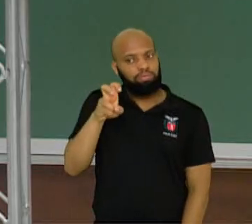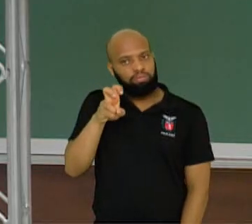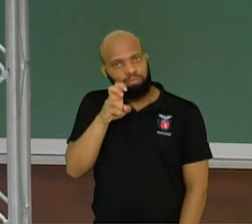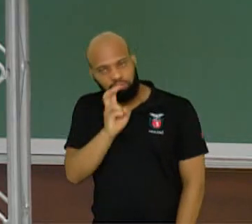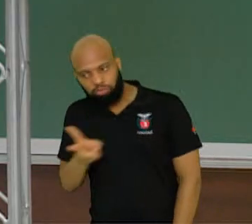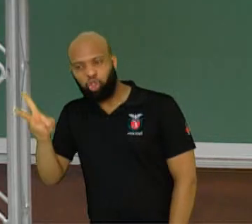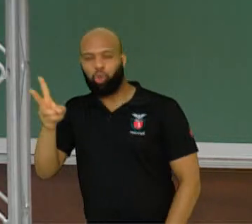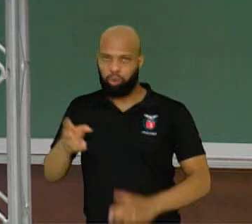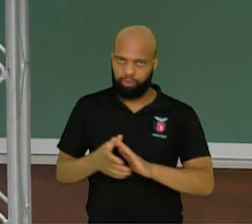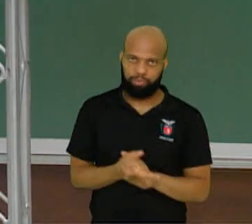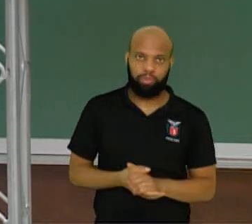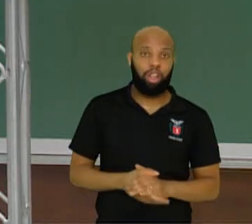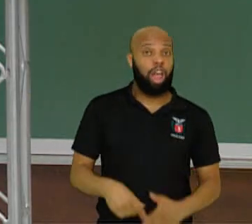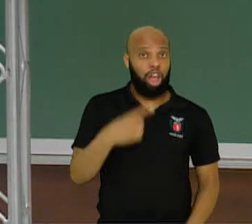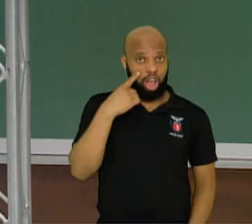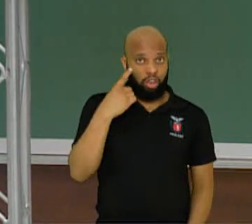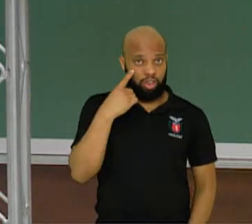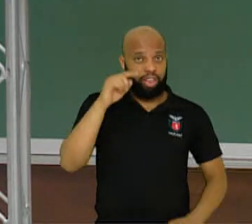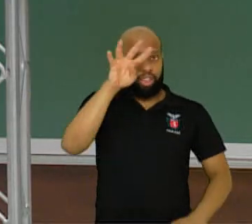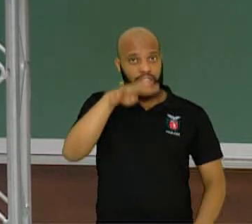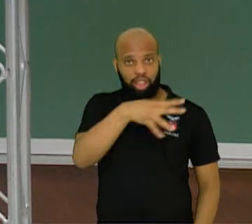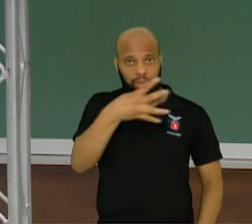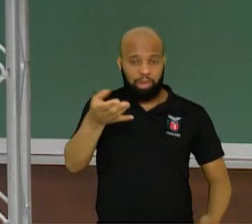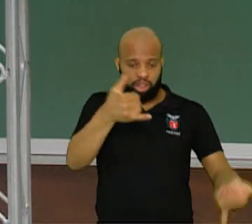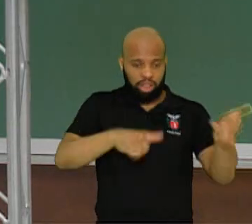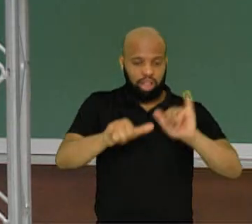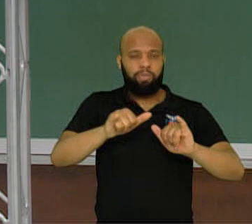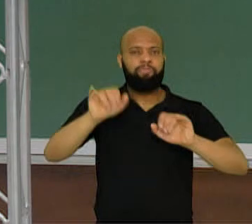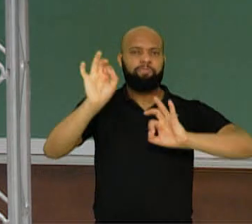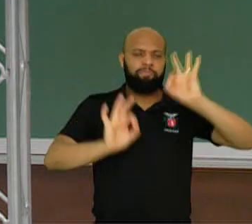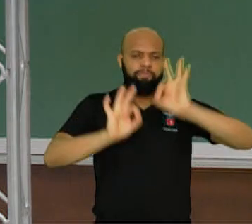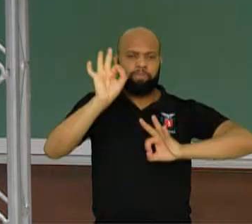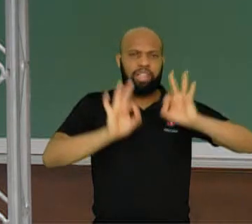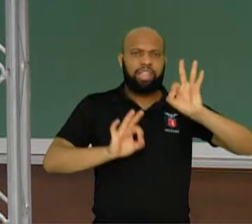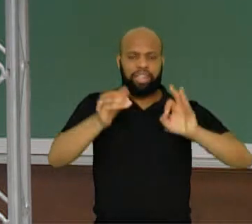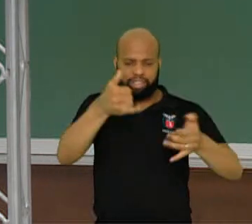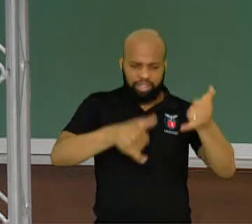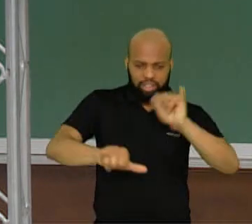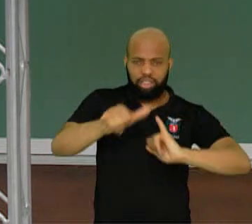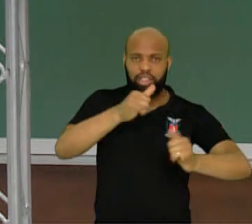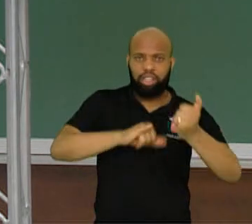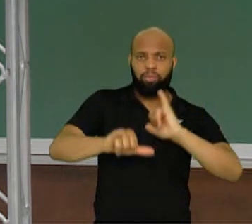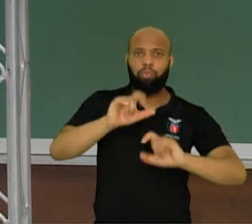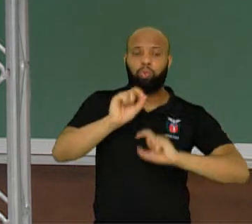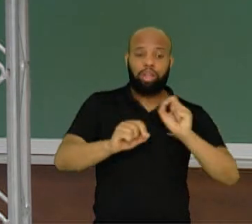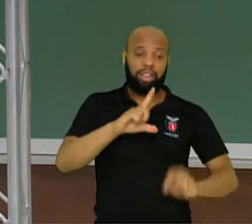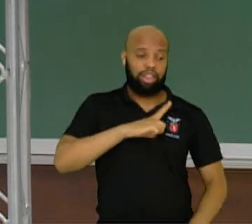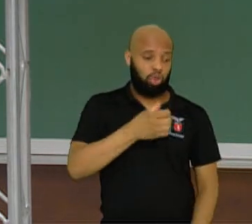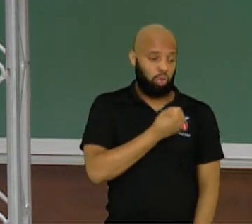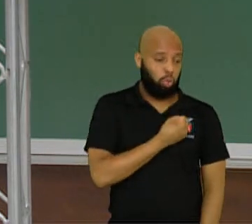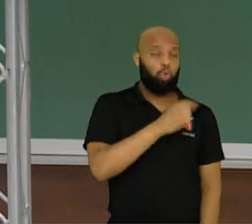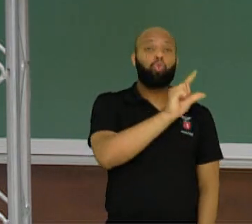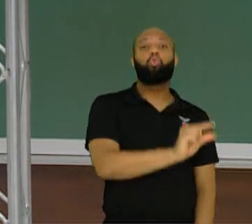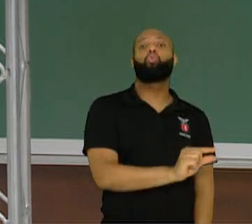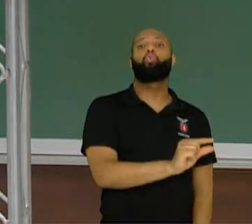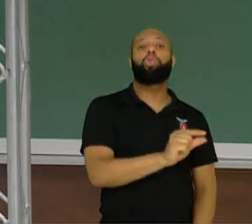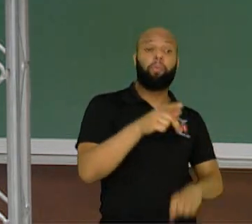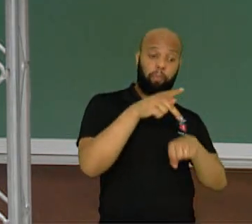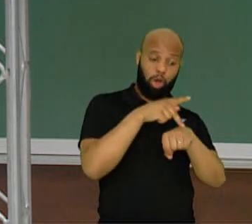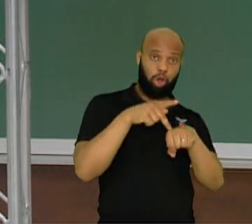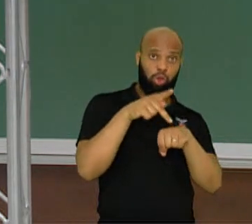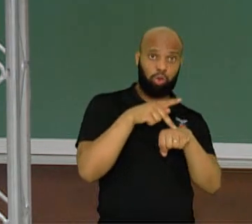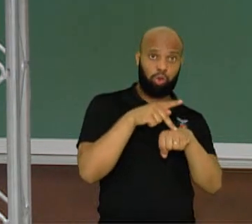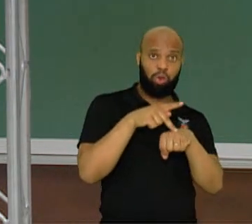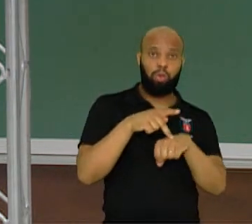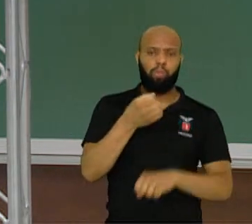vocês perceberem, a tabela periódica, ela organiza os elementos químicos do menor número de prótons